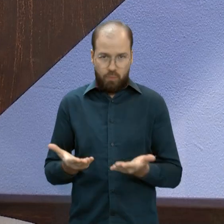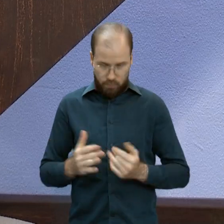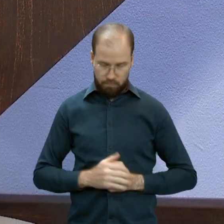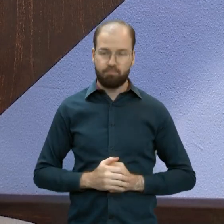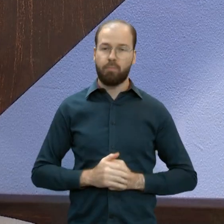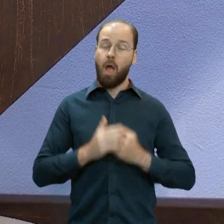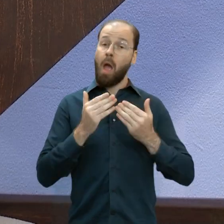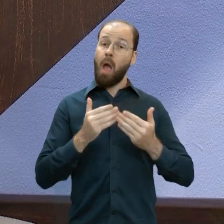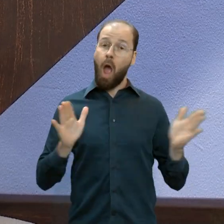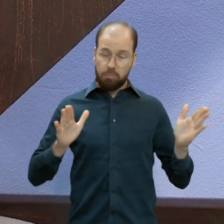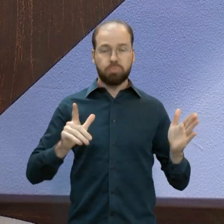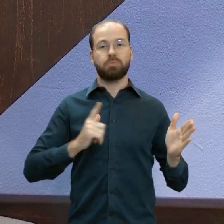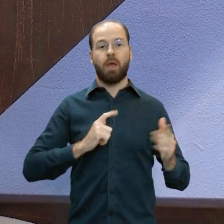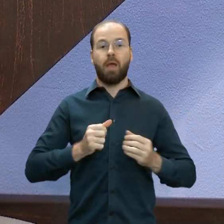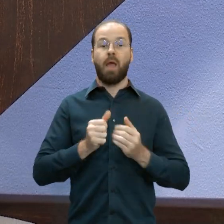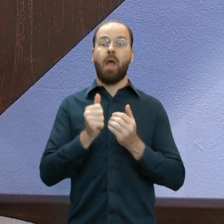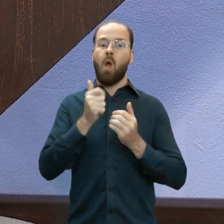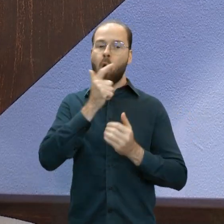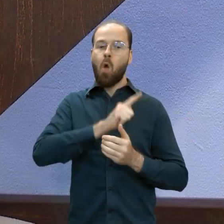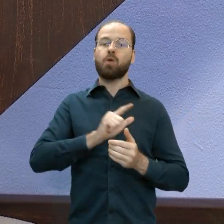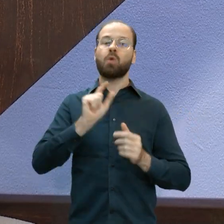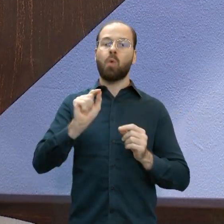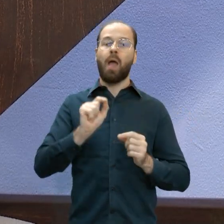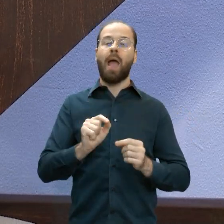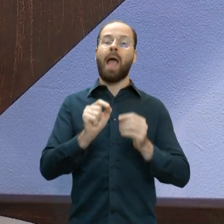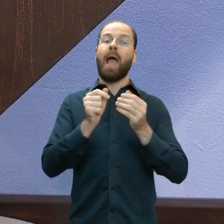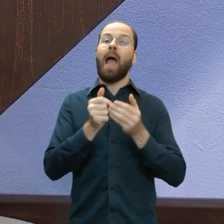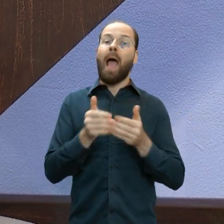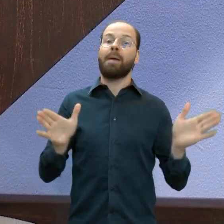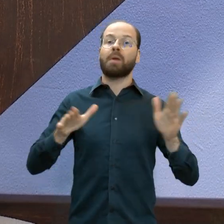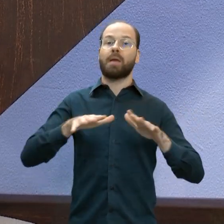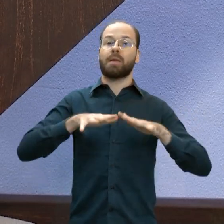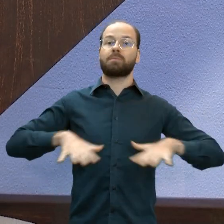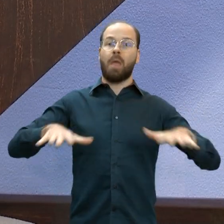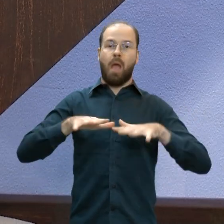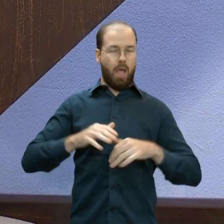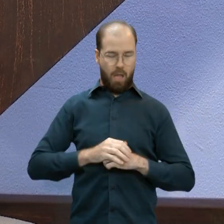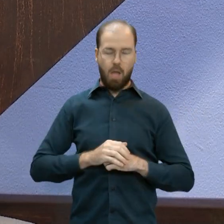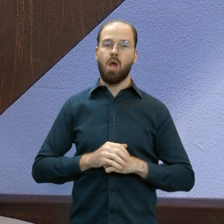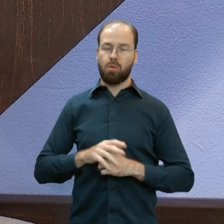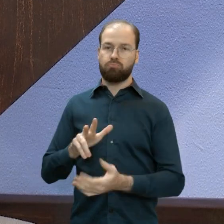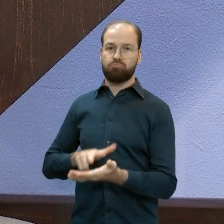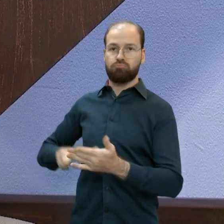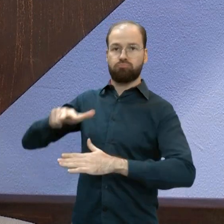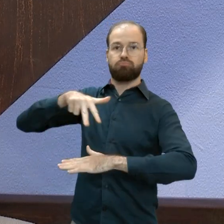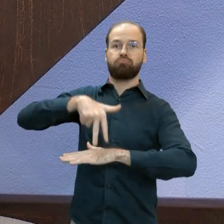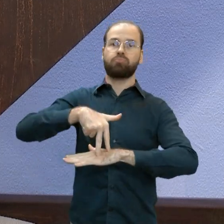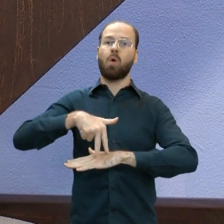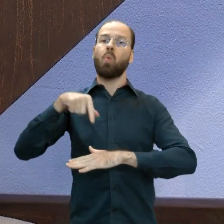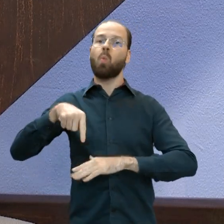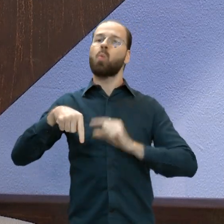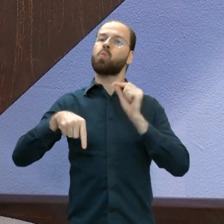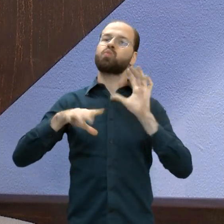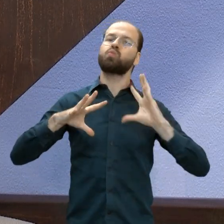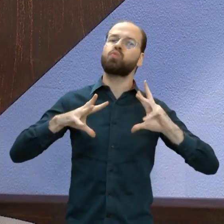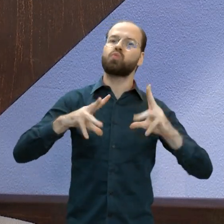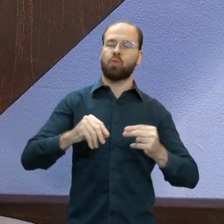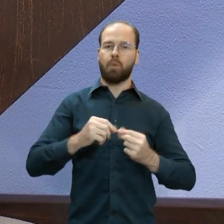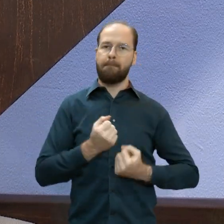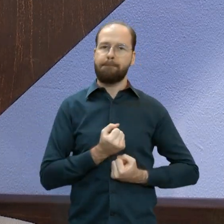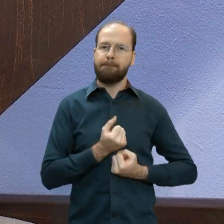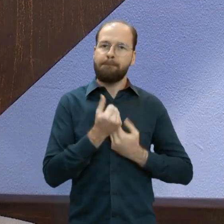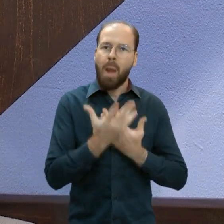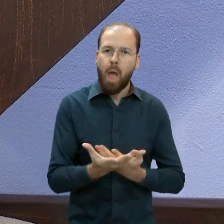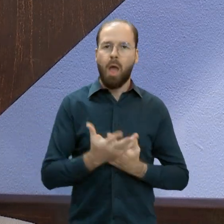dado esse espaço, acho que é o mais importante, né, dar essa voz, esse momento, para que todo servidor talvez possa parar um momento e refletir,